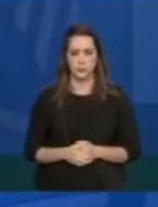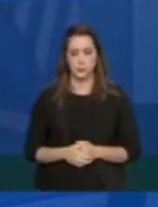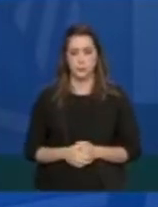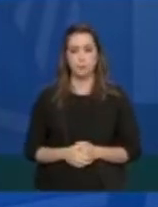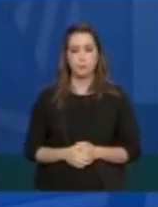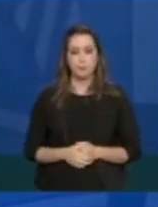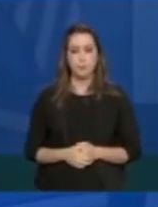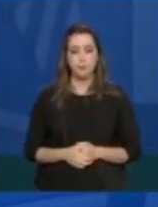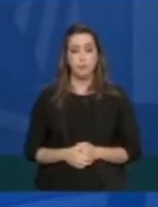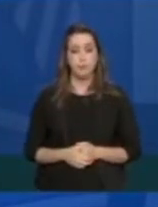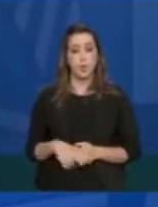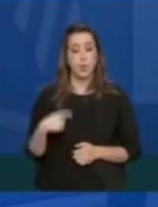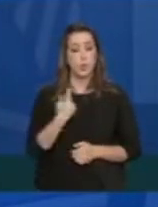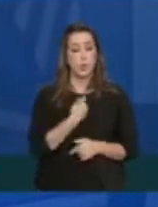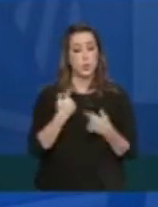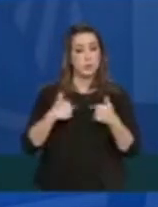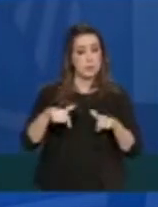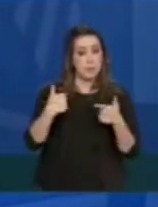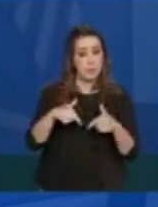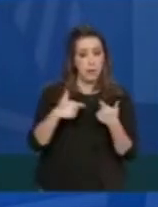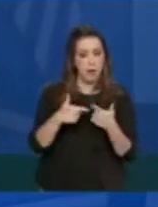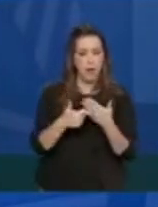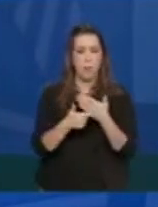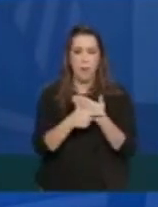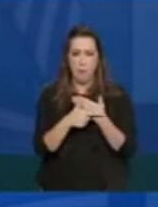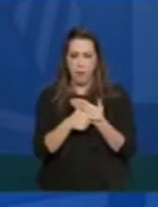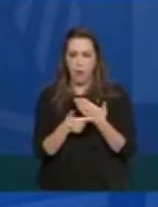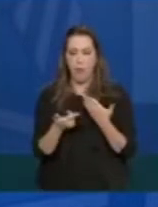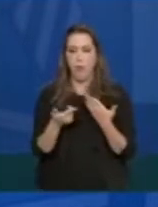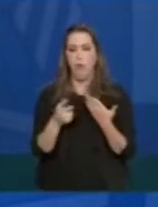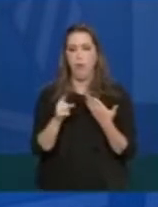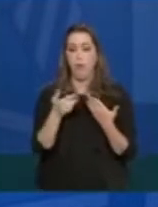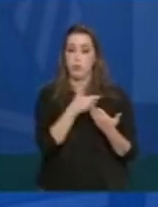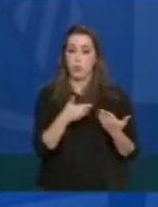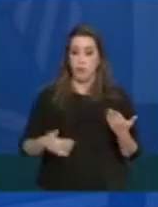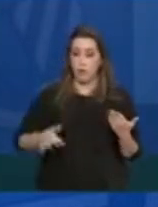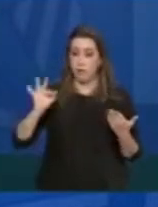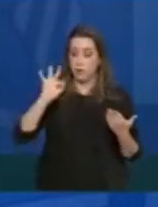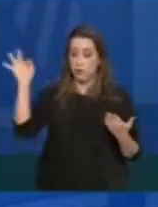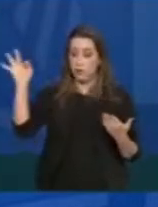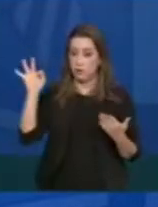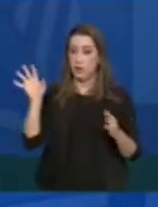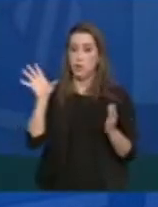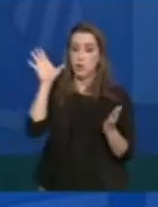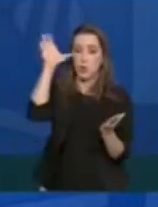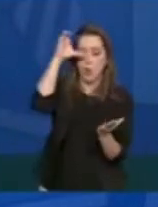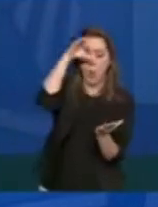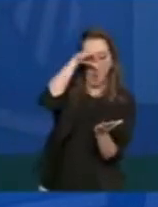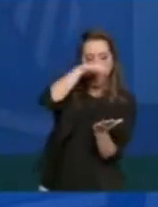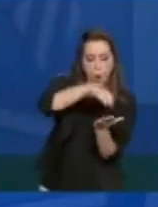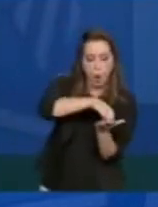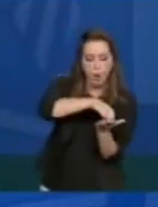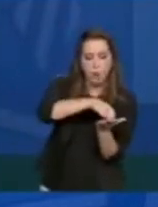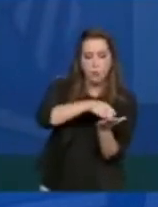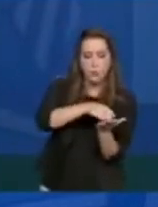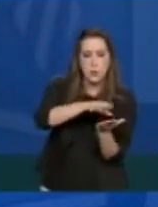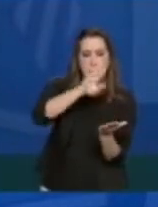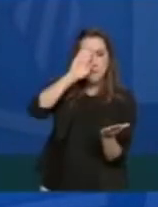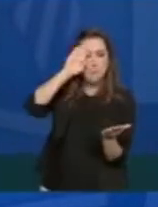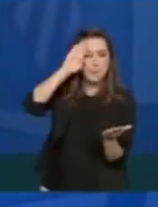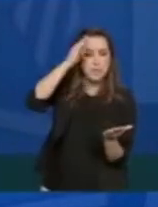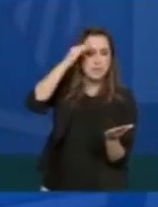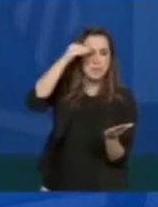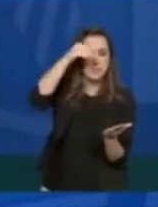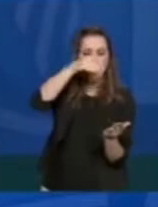O nosso papel como governo federal e órgão central do Sistema Único de